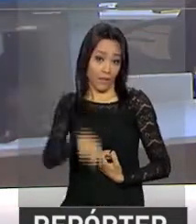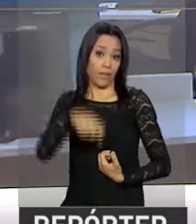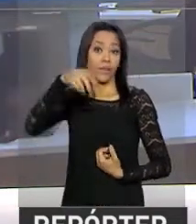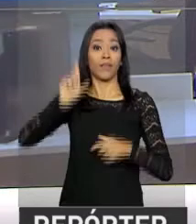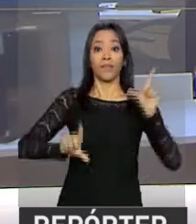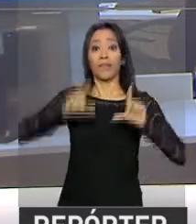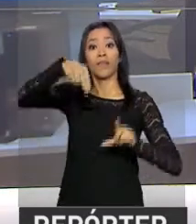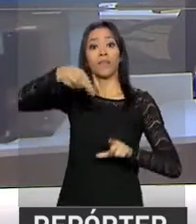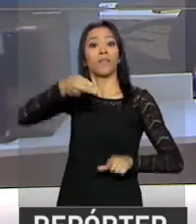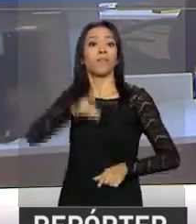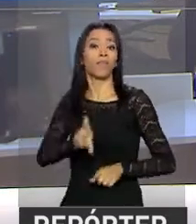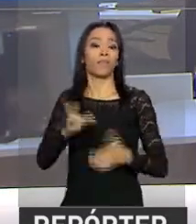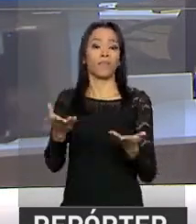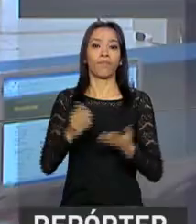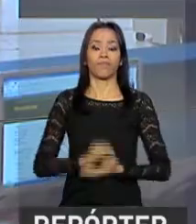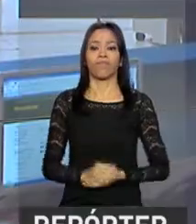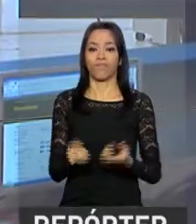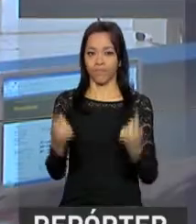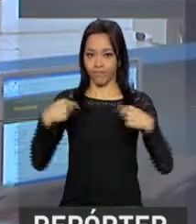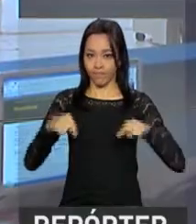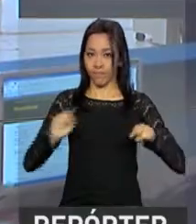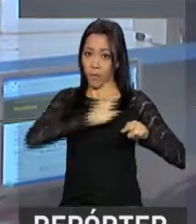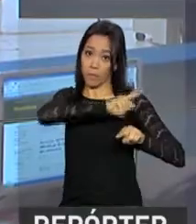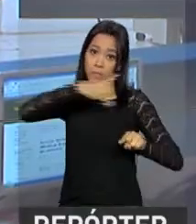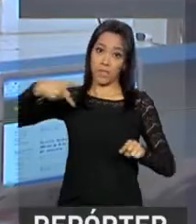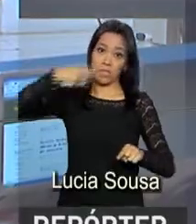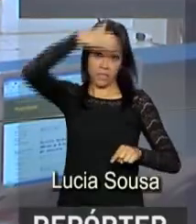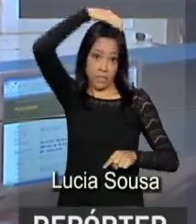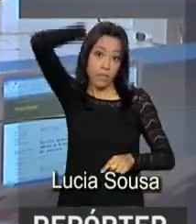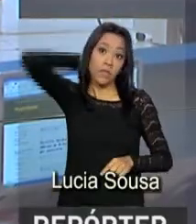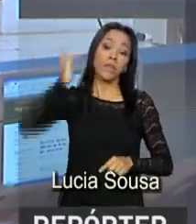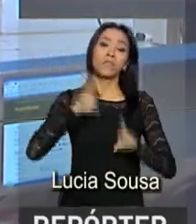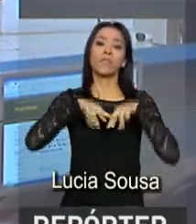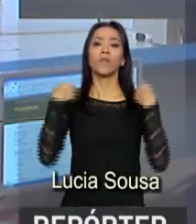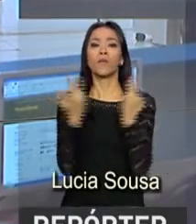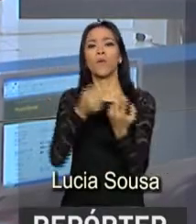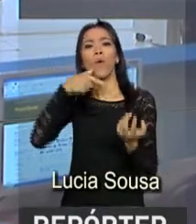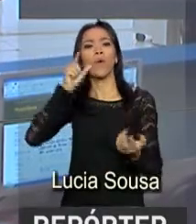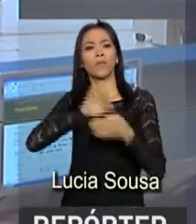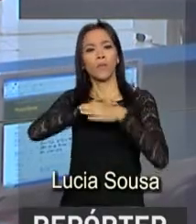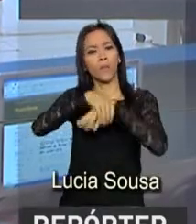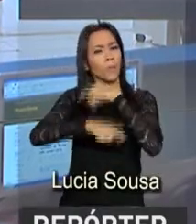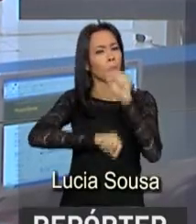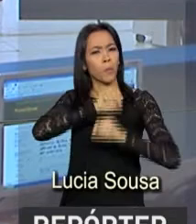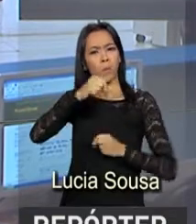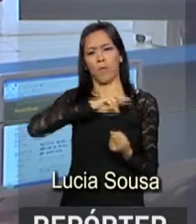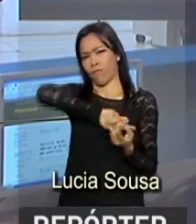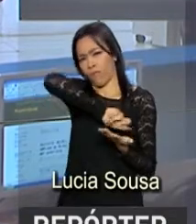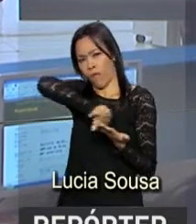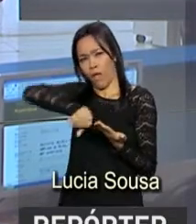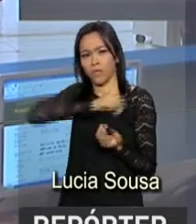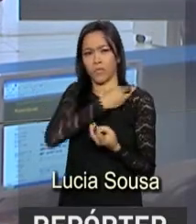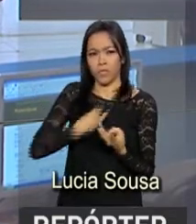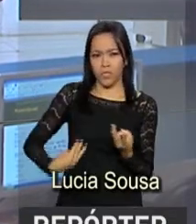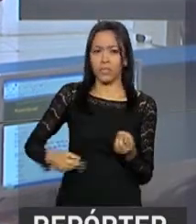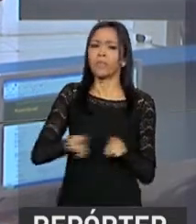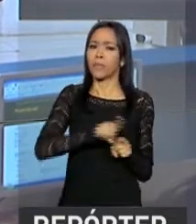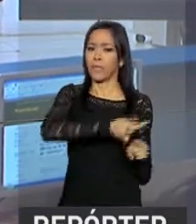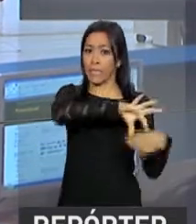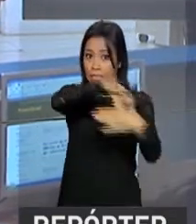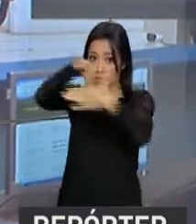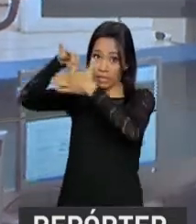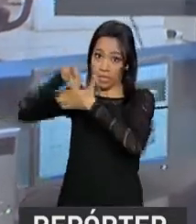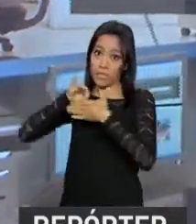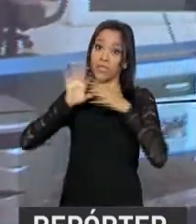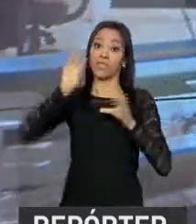no n repórter nbr o presidente michel temer se reuniu na noite de ontem com ministros e líderes da base aliada do governo a